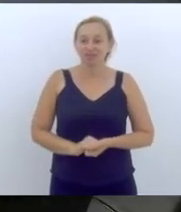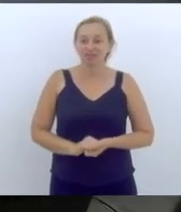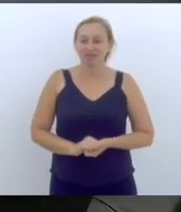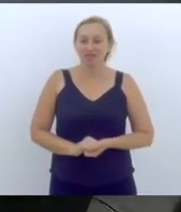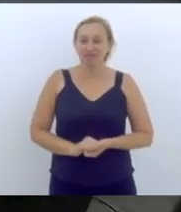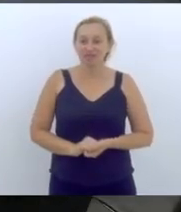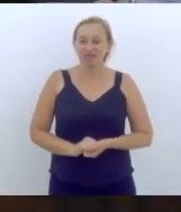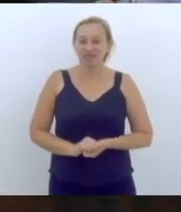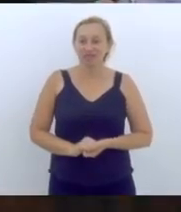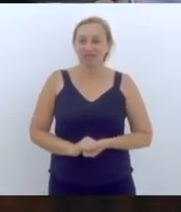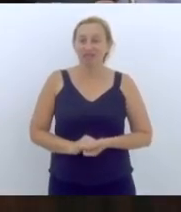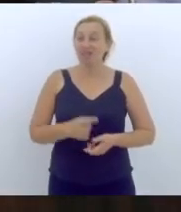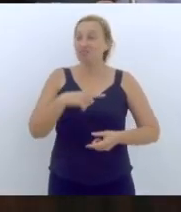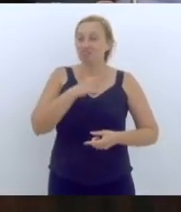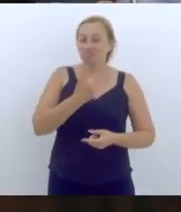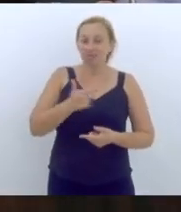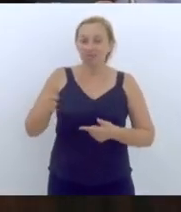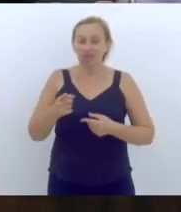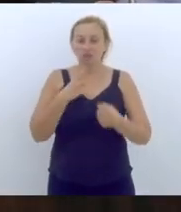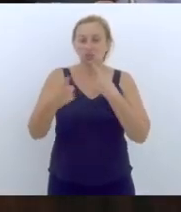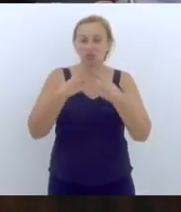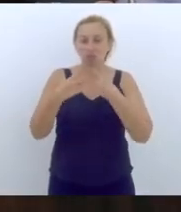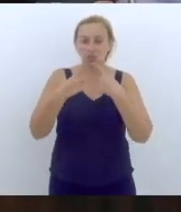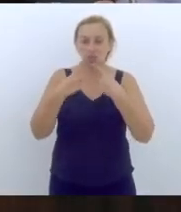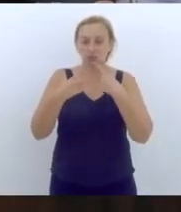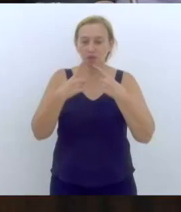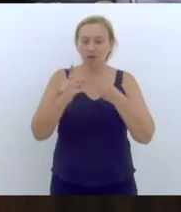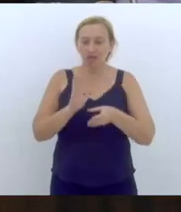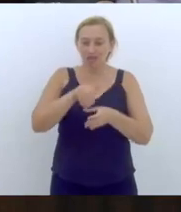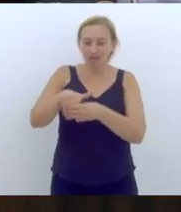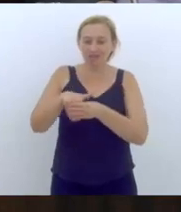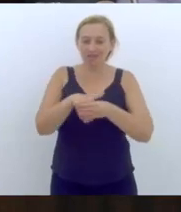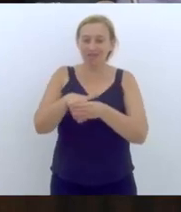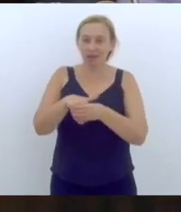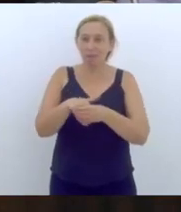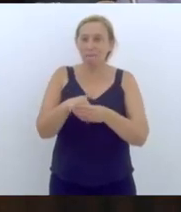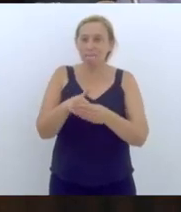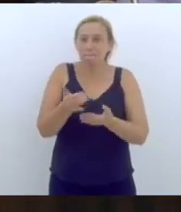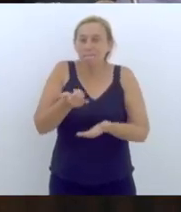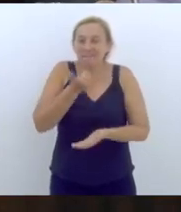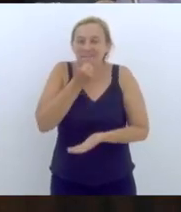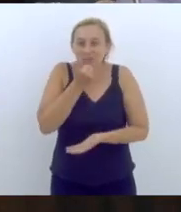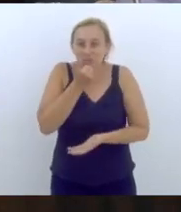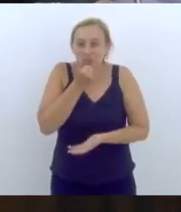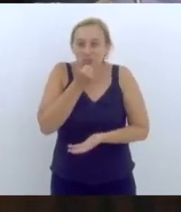Não havendo mais quem queira discutir, encerrada a discussão, em votação. Perdão.